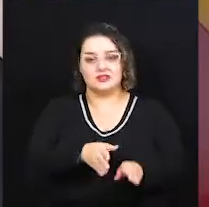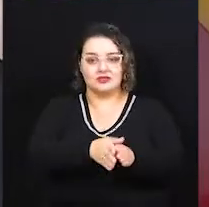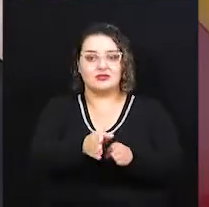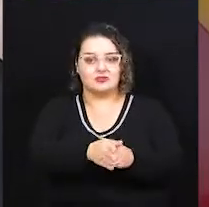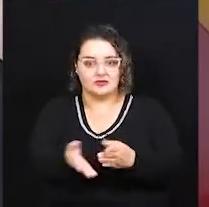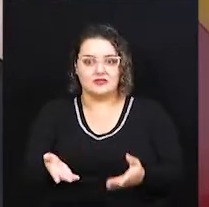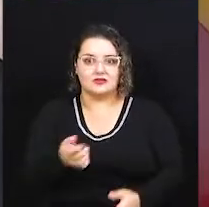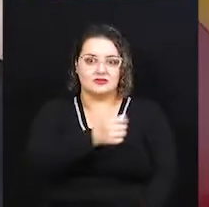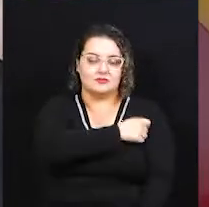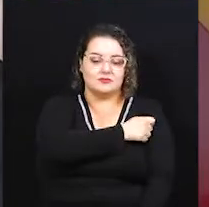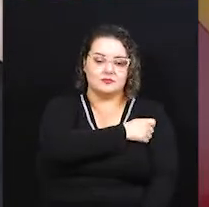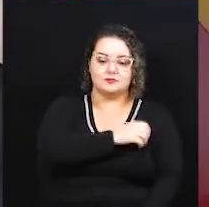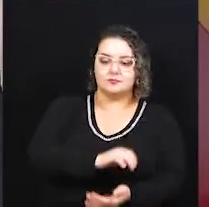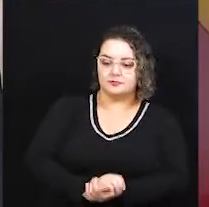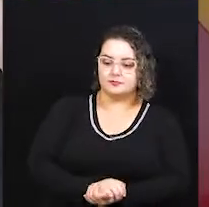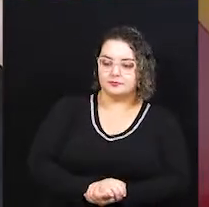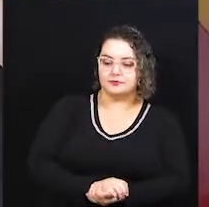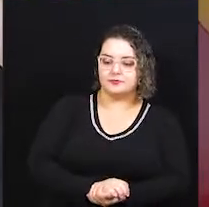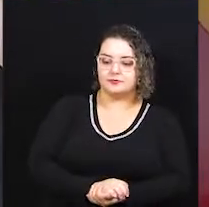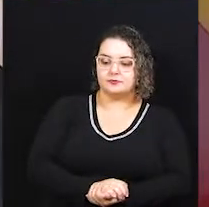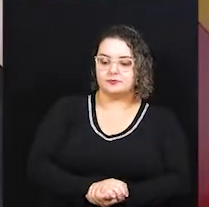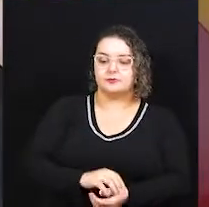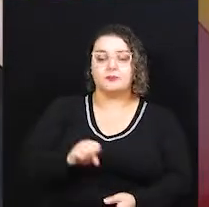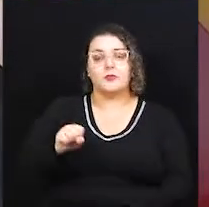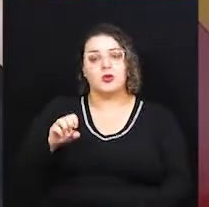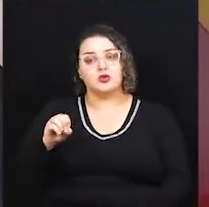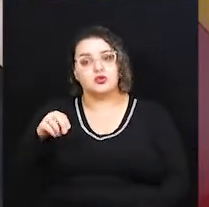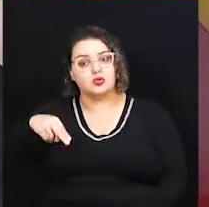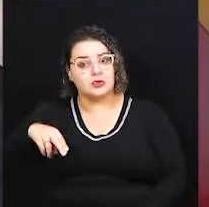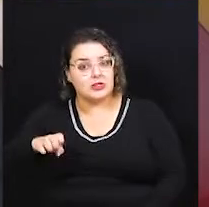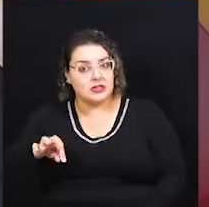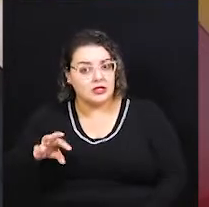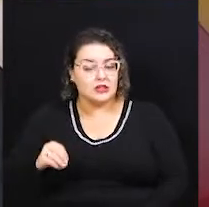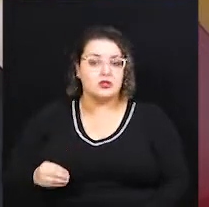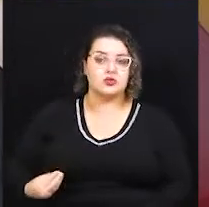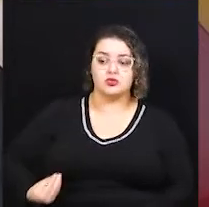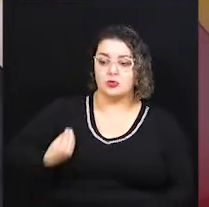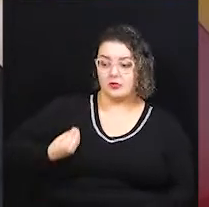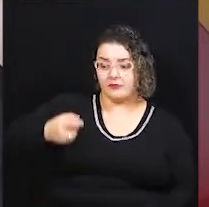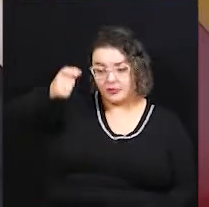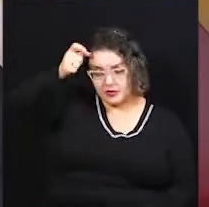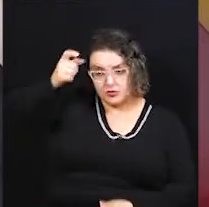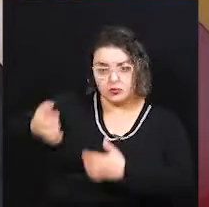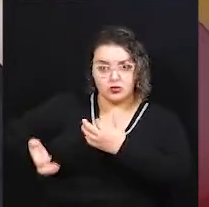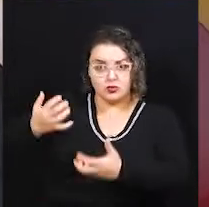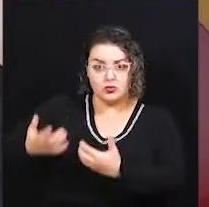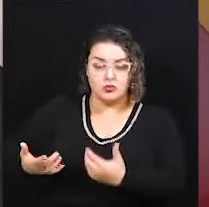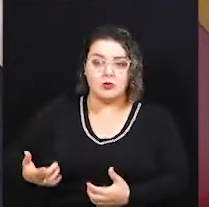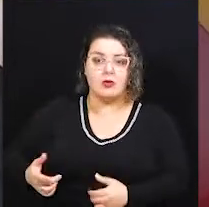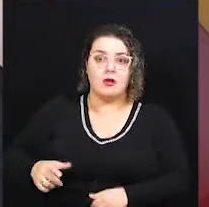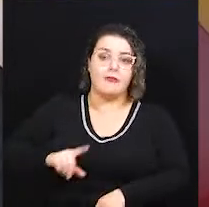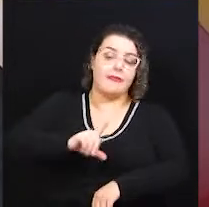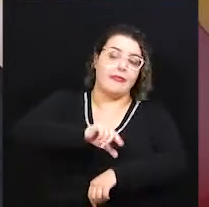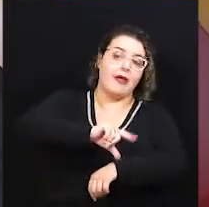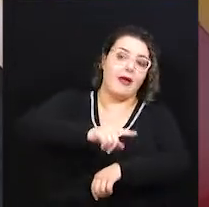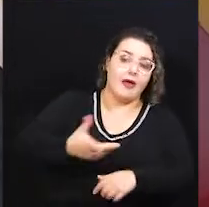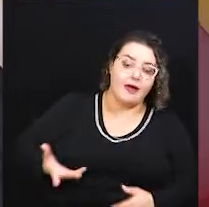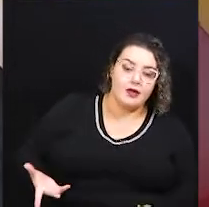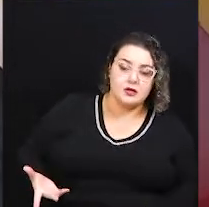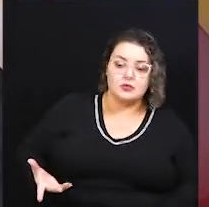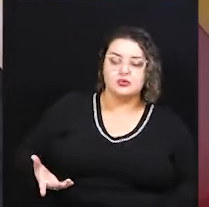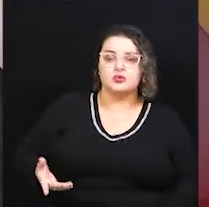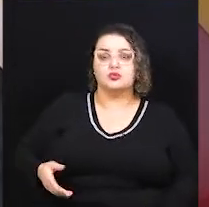os alunos, né? Eu vou passar só algumas, Sonetos Escolhidos, Sobrevivendo no Inferno, Tarde, O Seminário